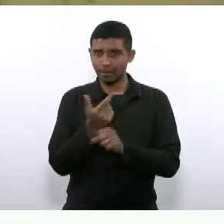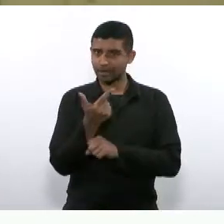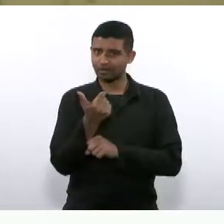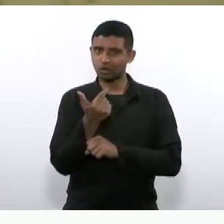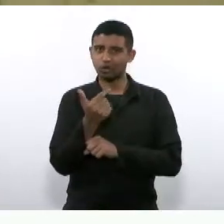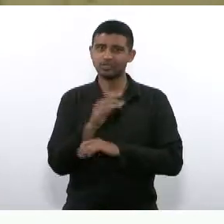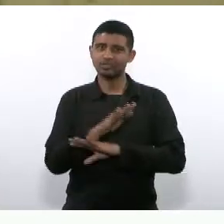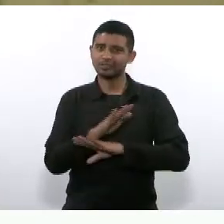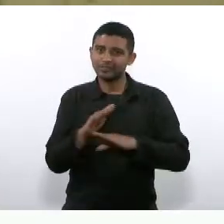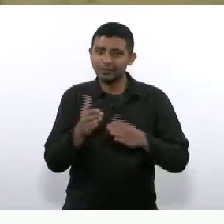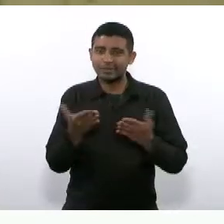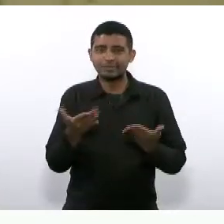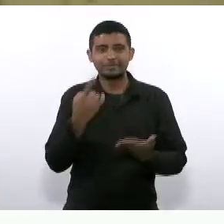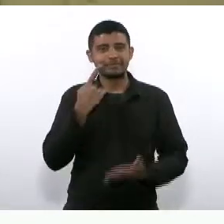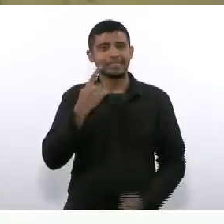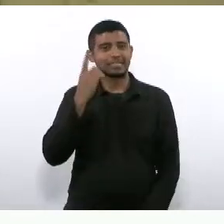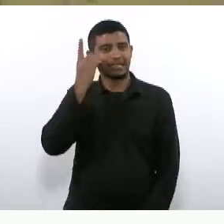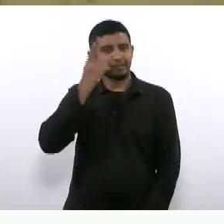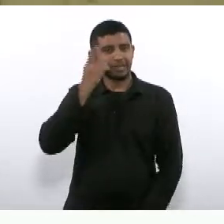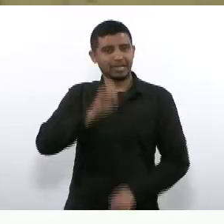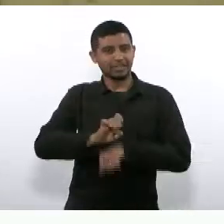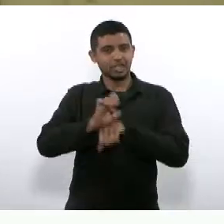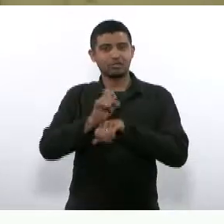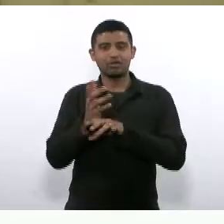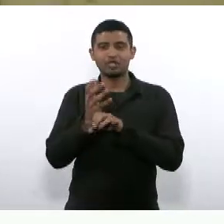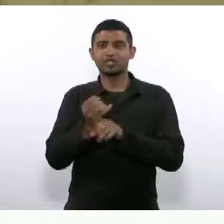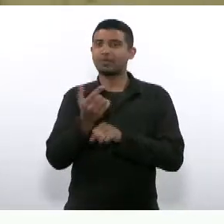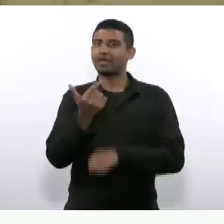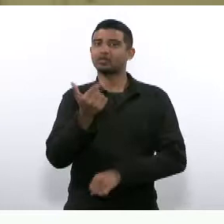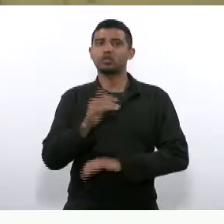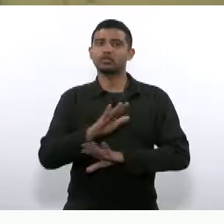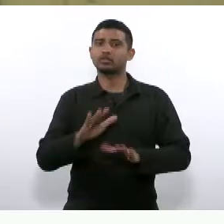apenas, deputadas estaduais, né?